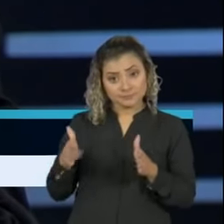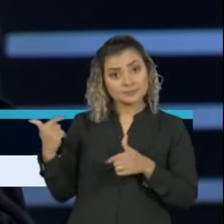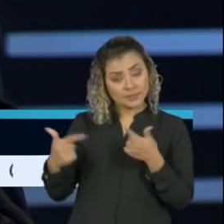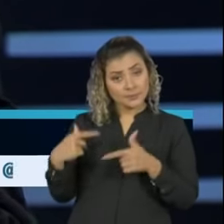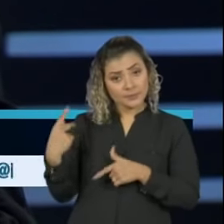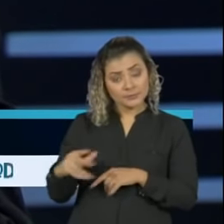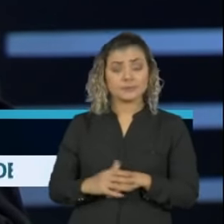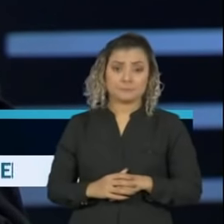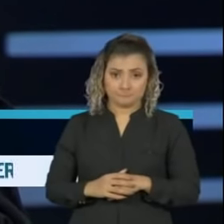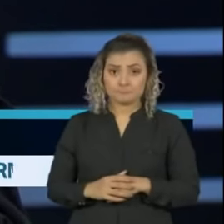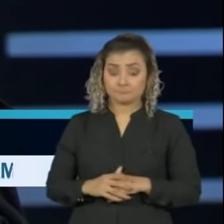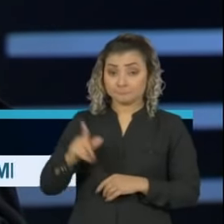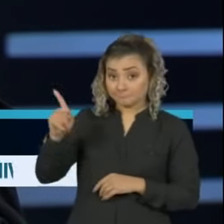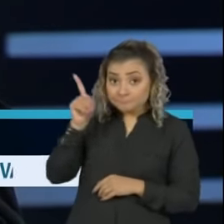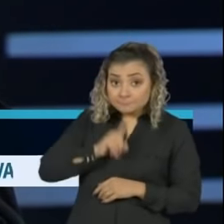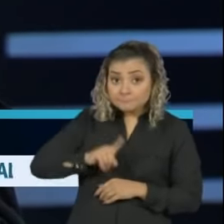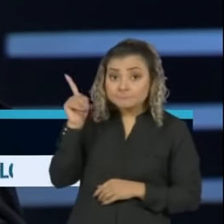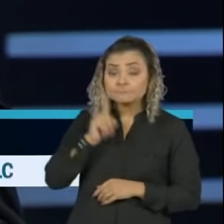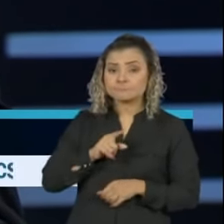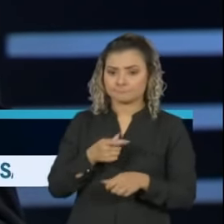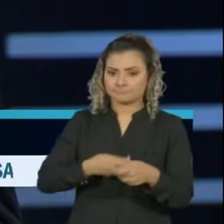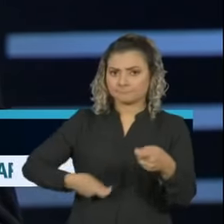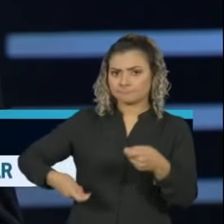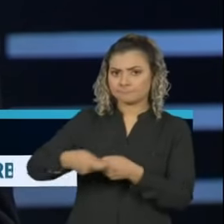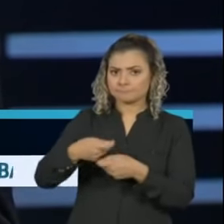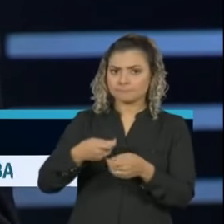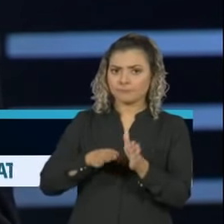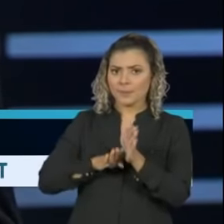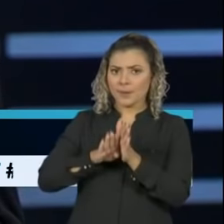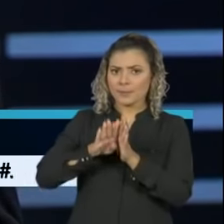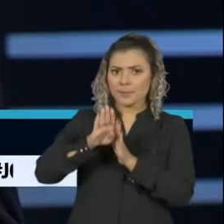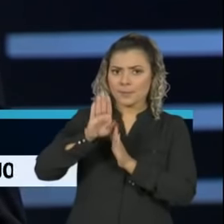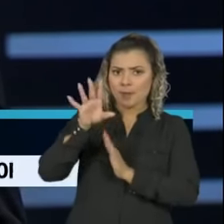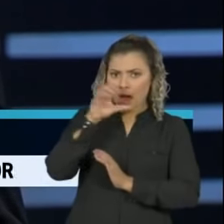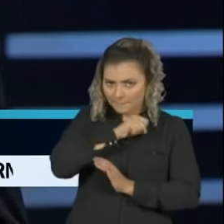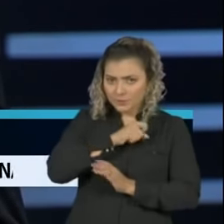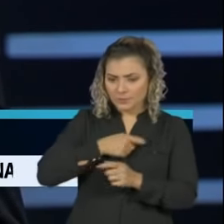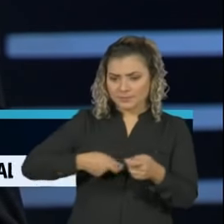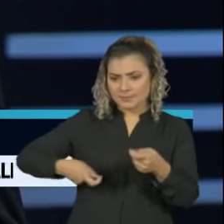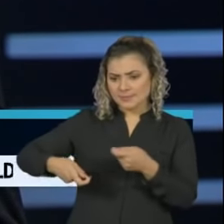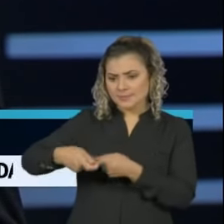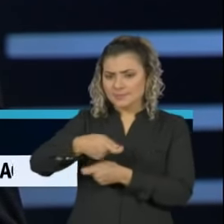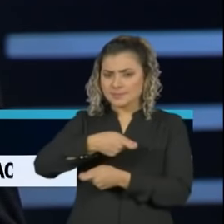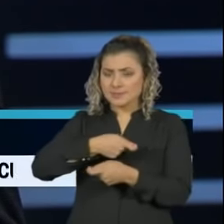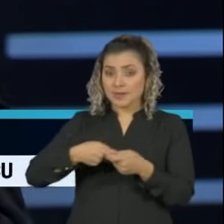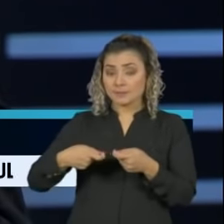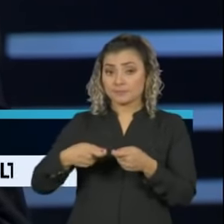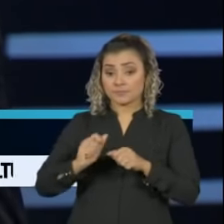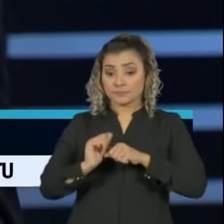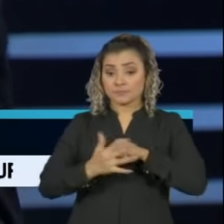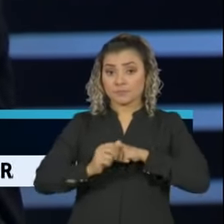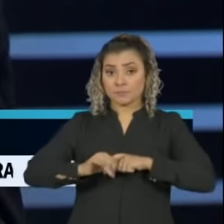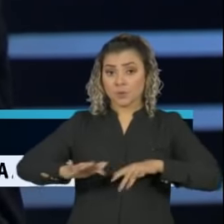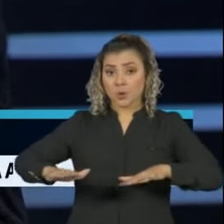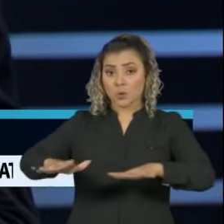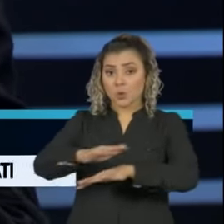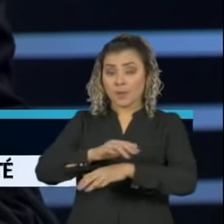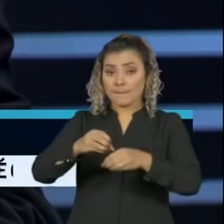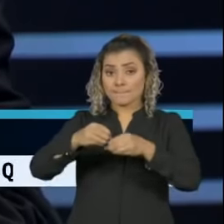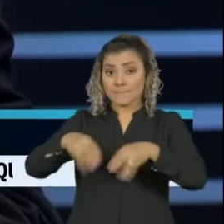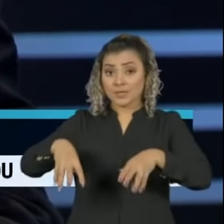os Estados Unidos, a economia se recupere rapidamente e a epidemia não